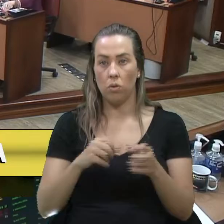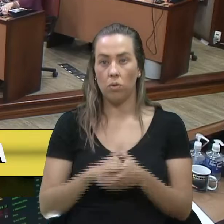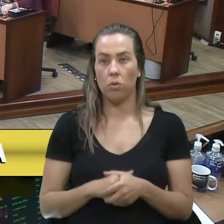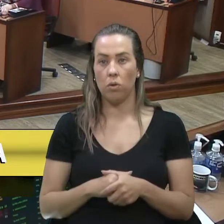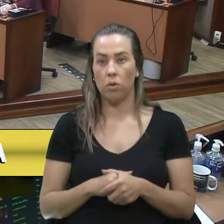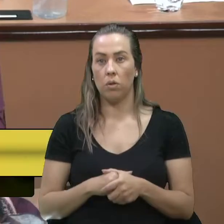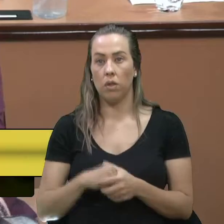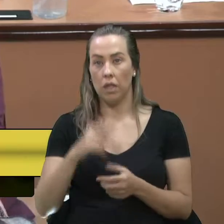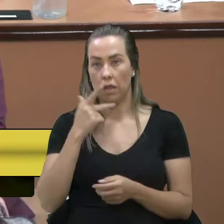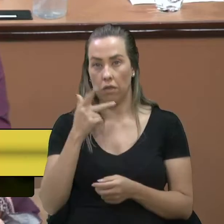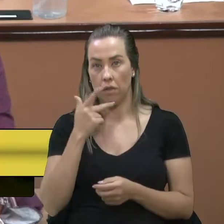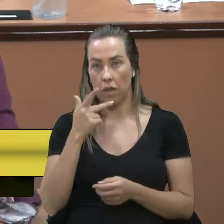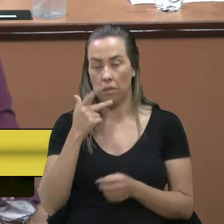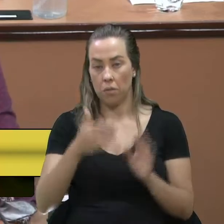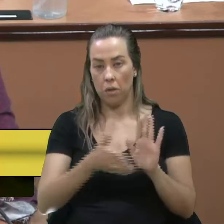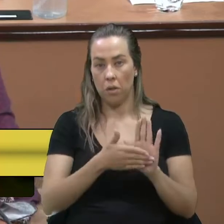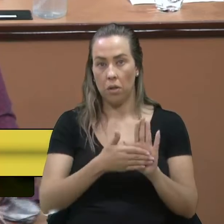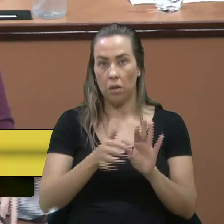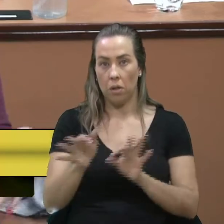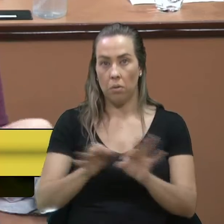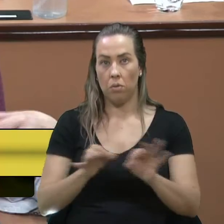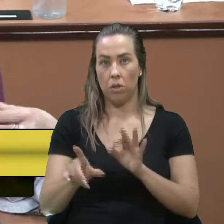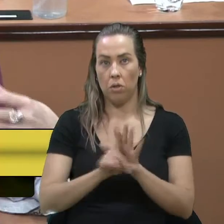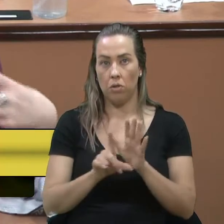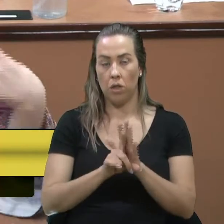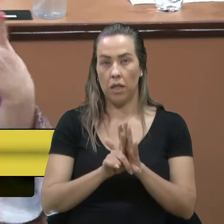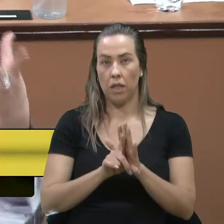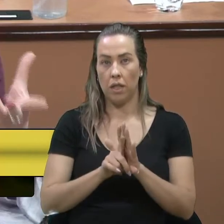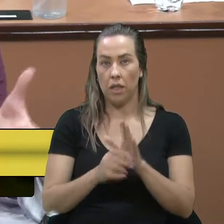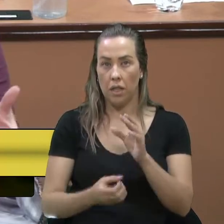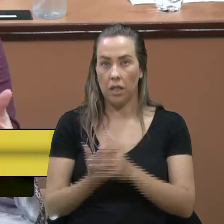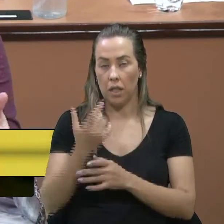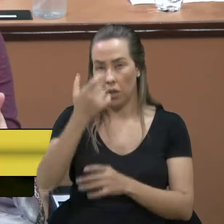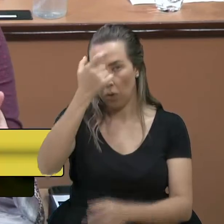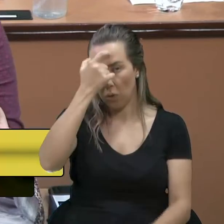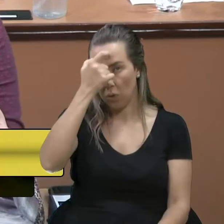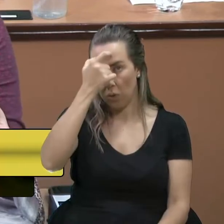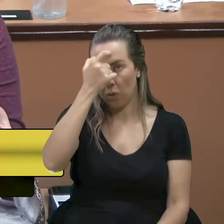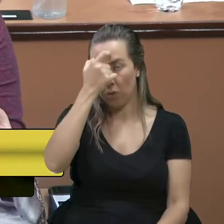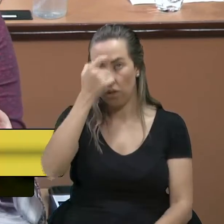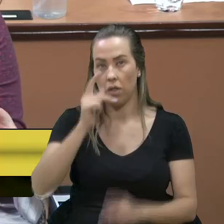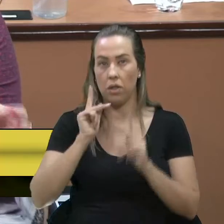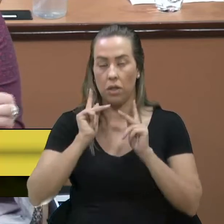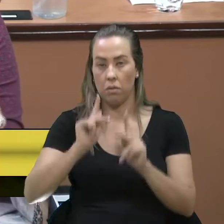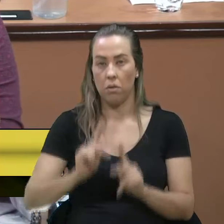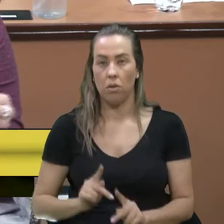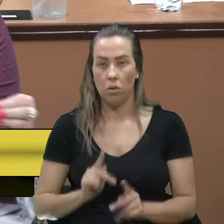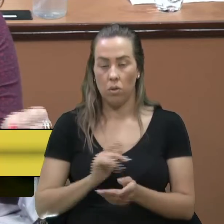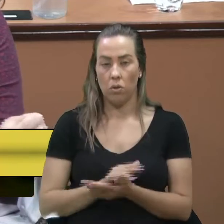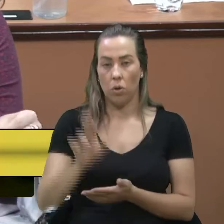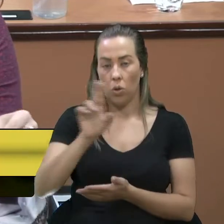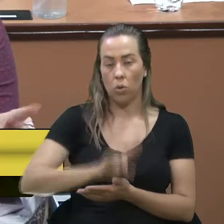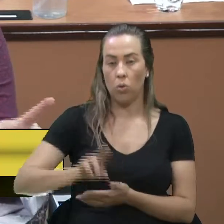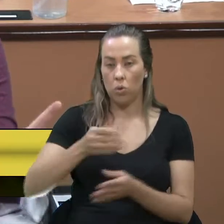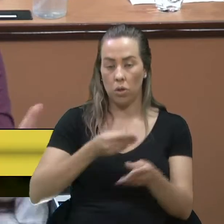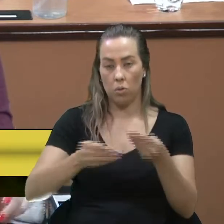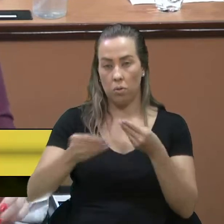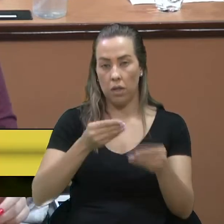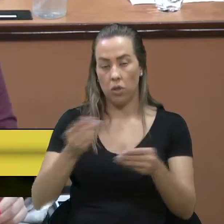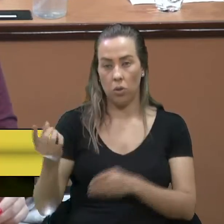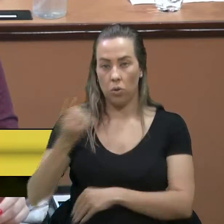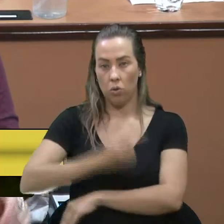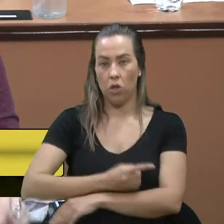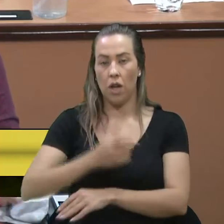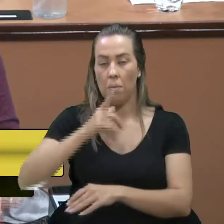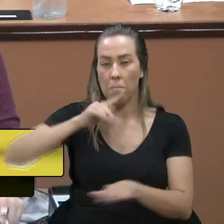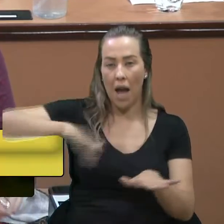E dizer que eu propus um projeto de lei no sentido de conscientizar as pessoas do uso do plástico no Dia dos